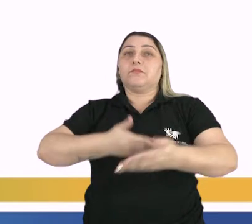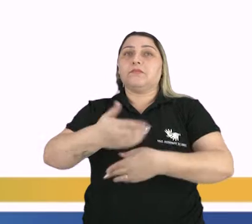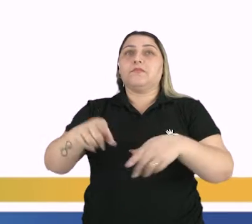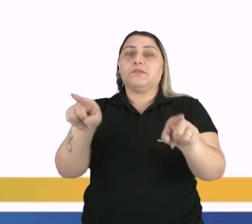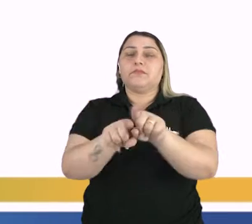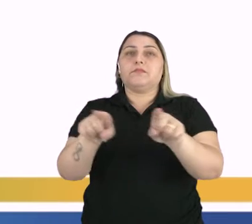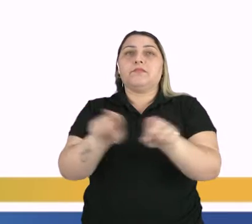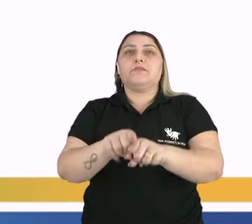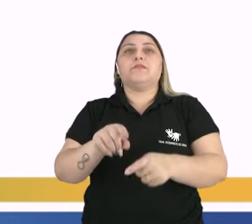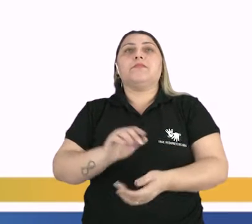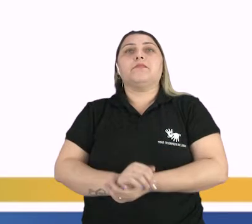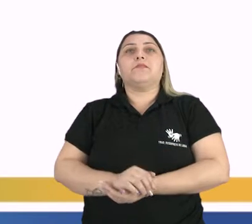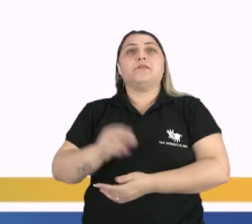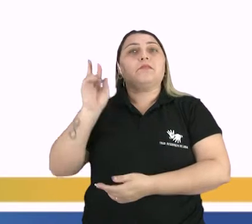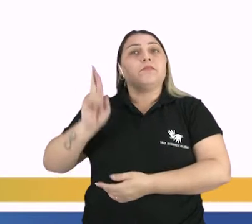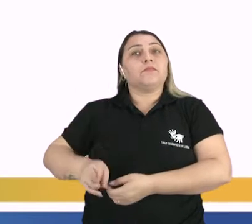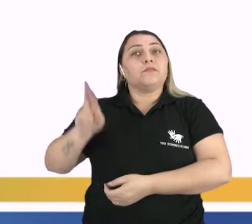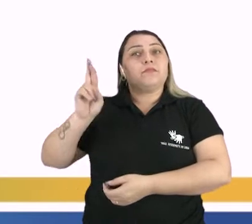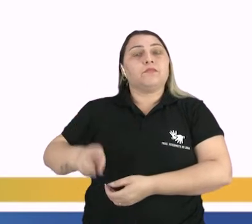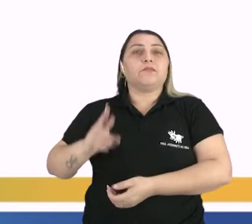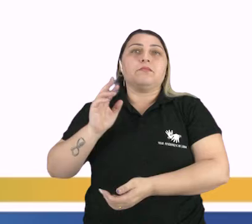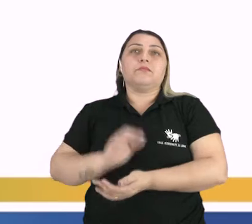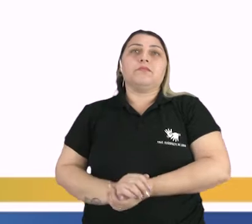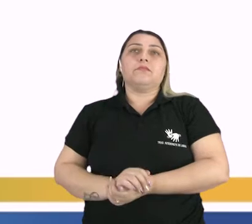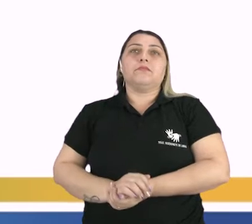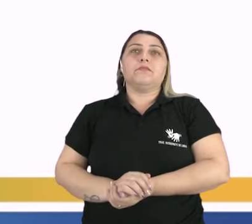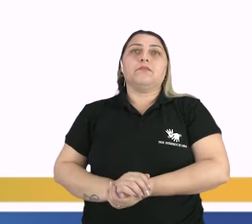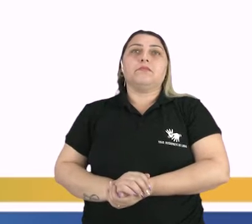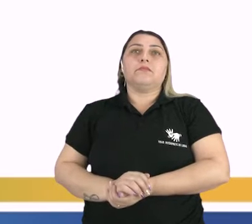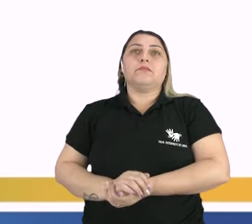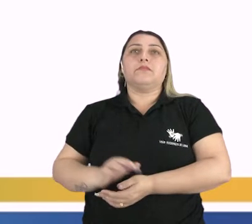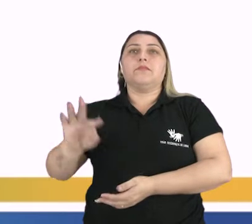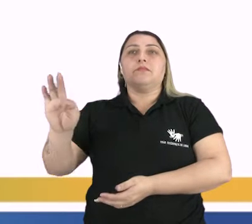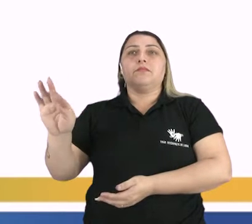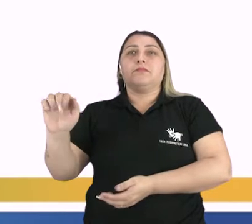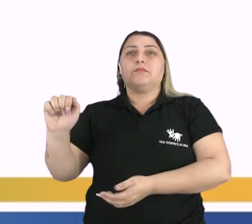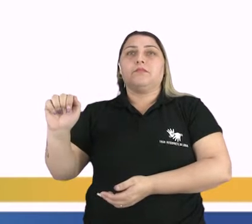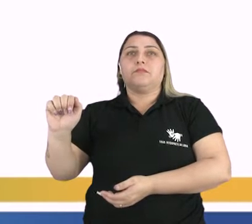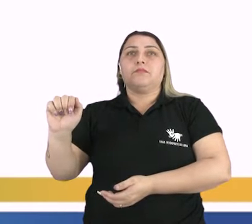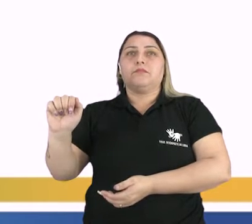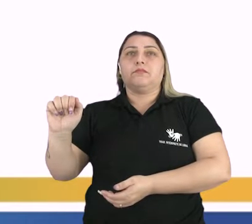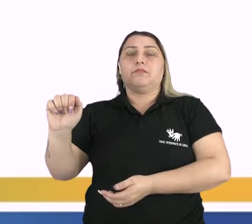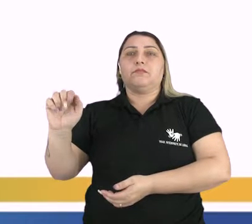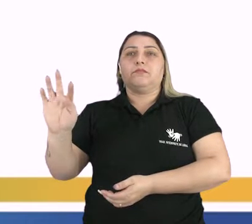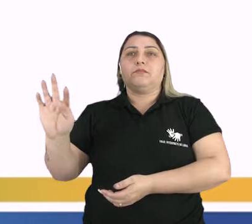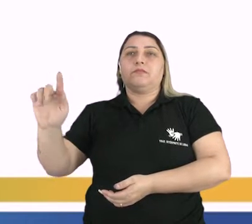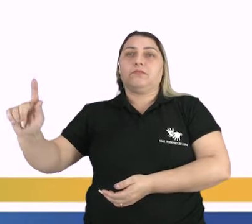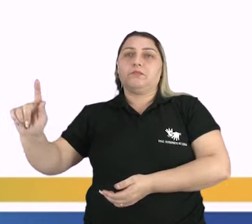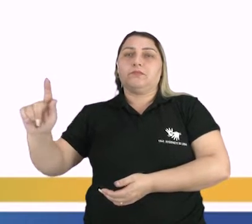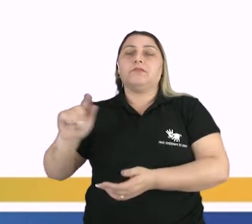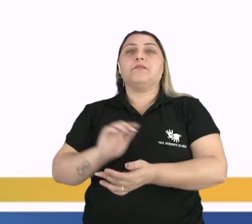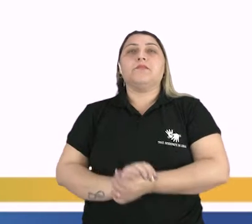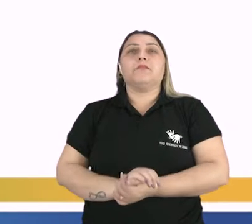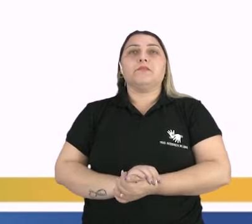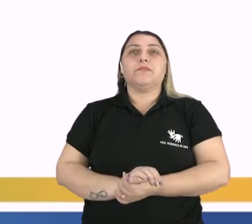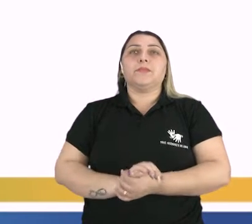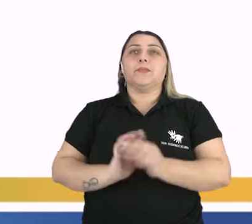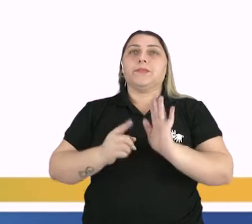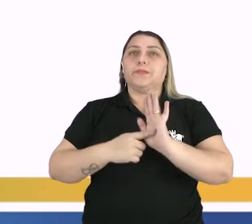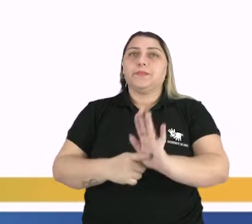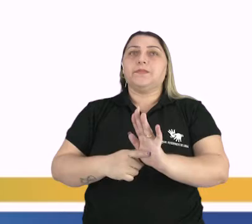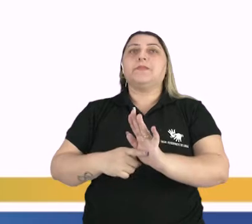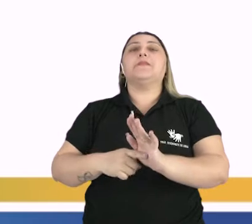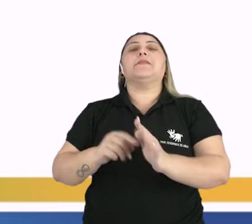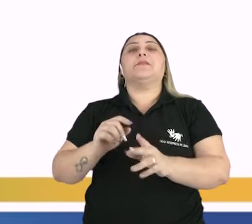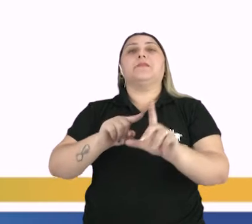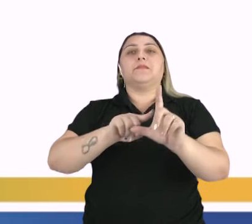também conhecida, ou razão conhecida, é a tangente de um ângulo, né? E aí, no caso, nós destacamos o